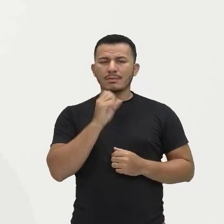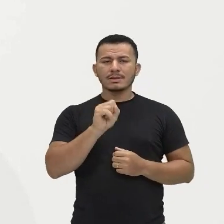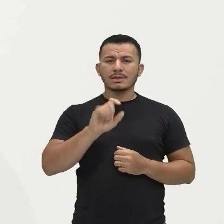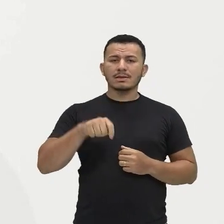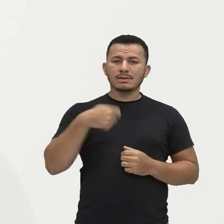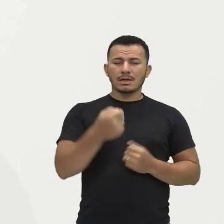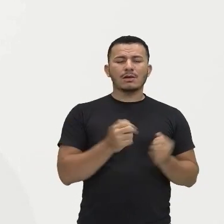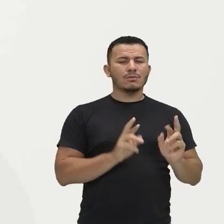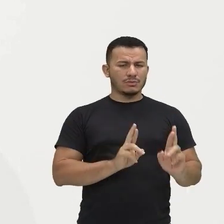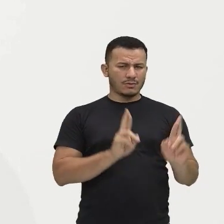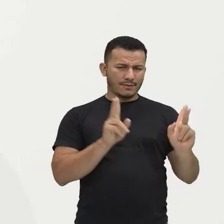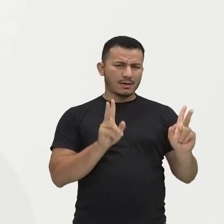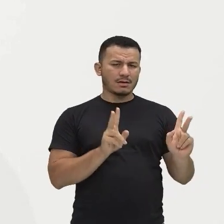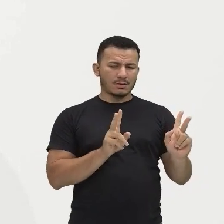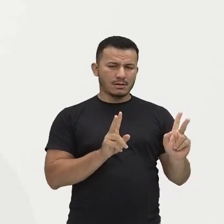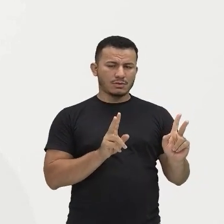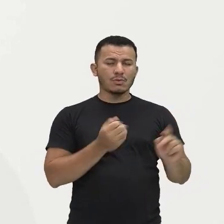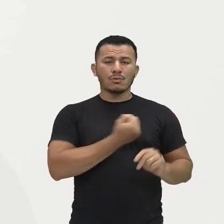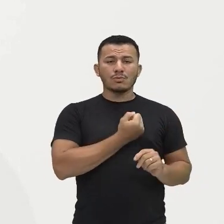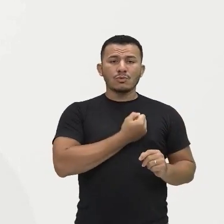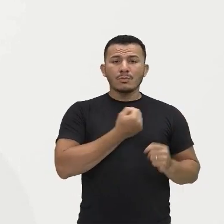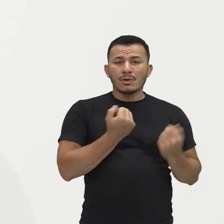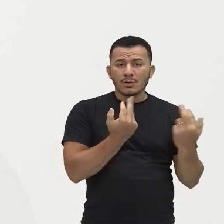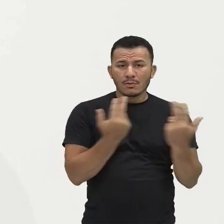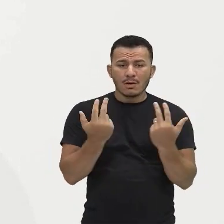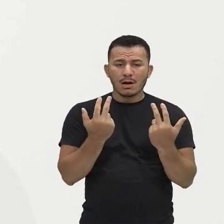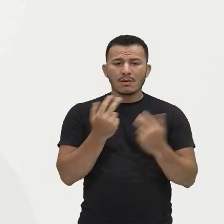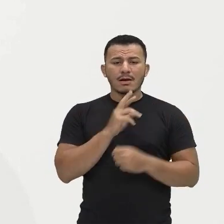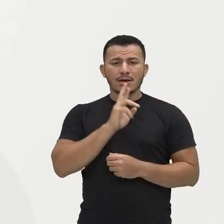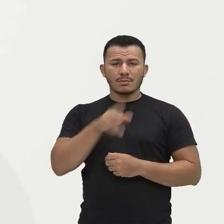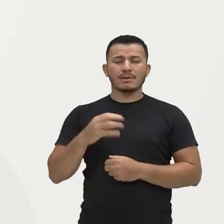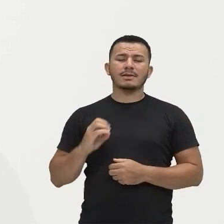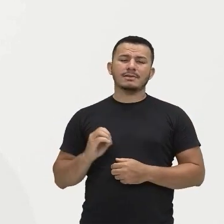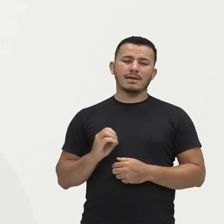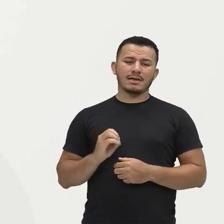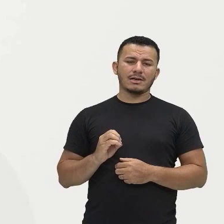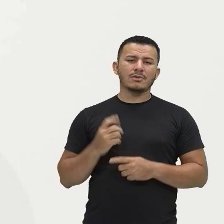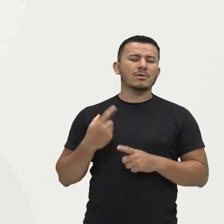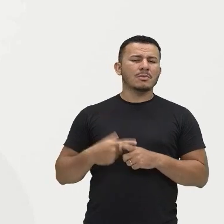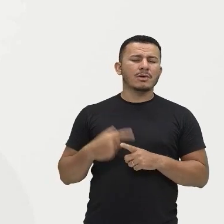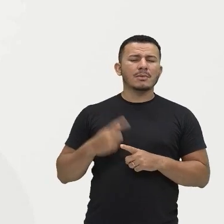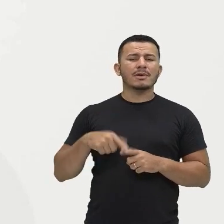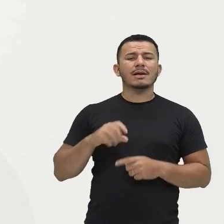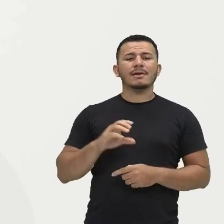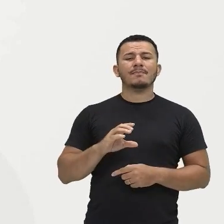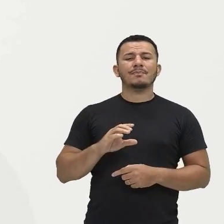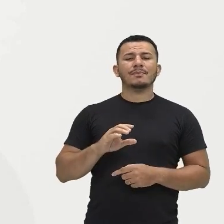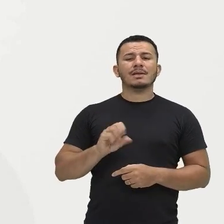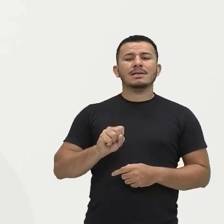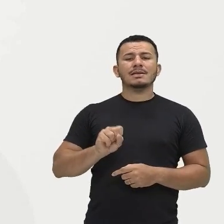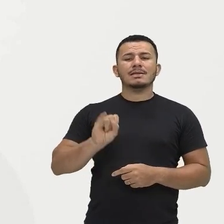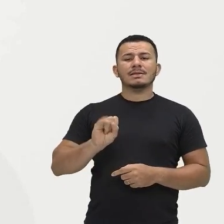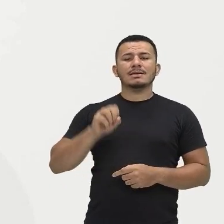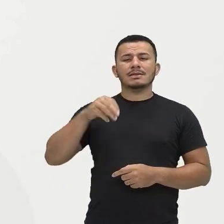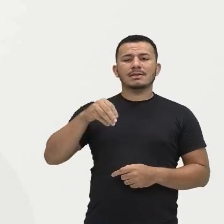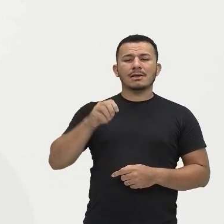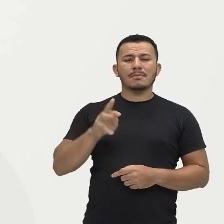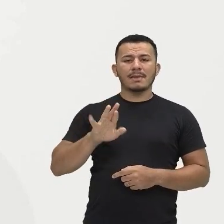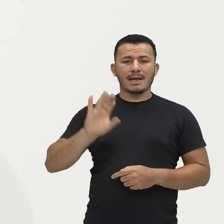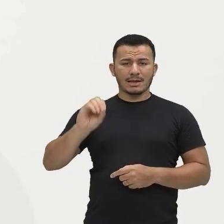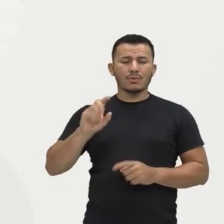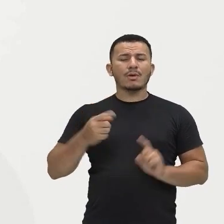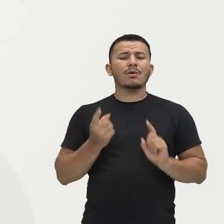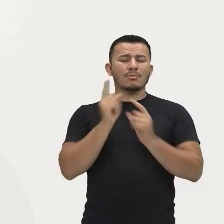sinais diferentes com números iguais, o resultado é 0. Porque eles são simétricos, eles se anulam, são os